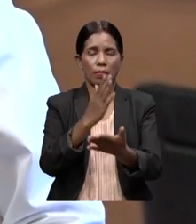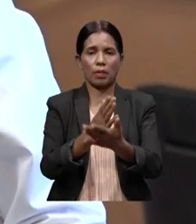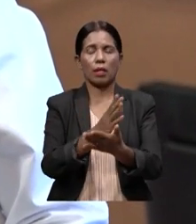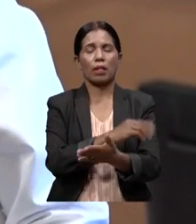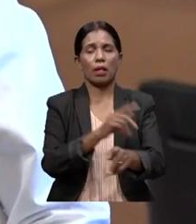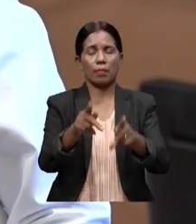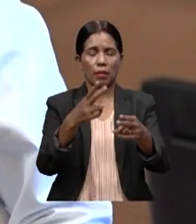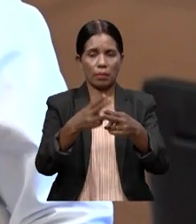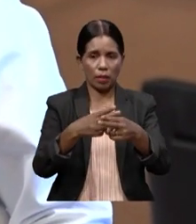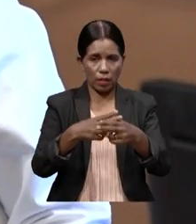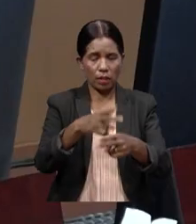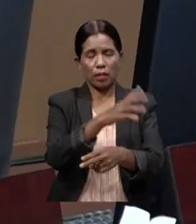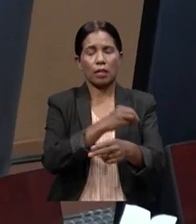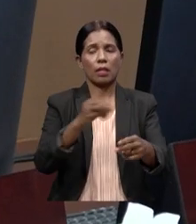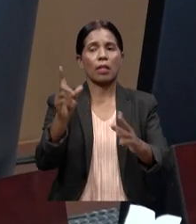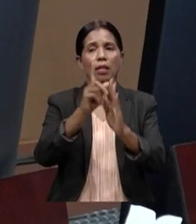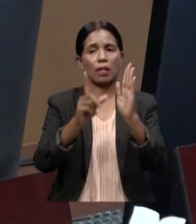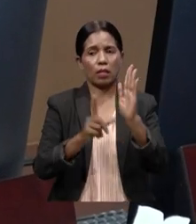unada h